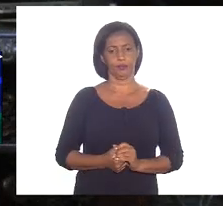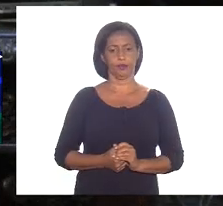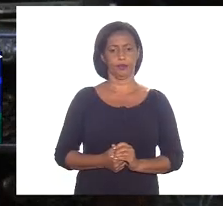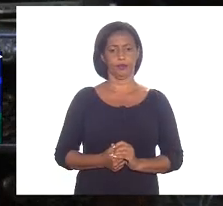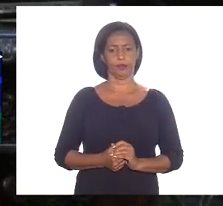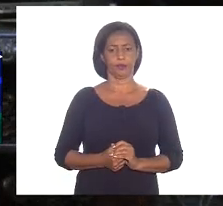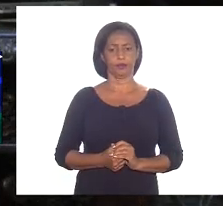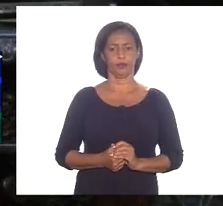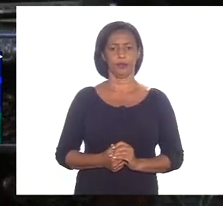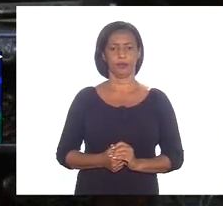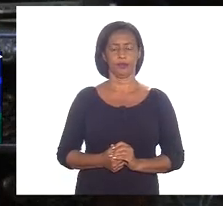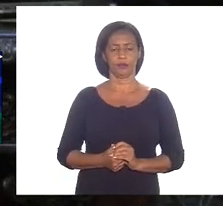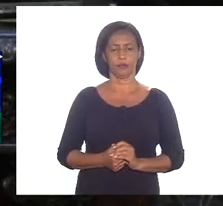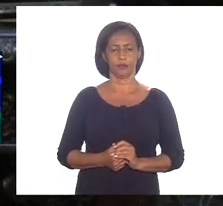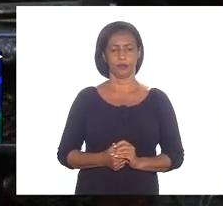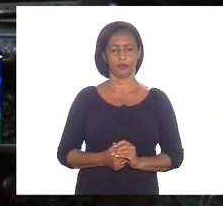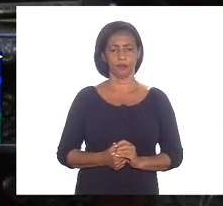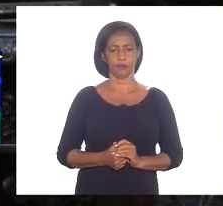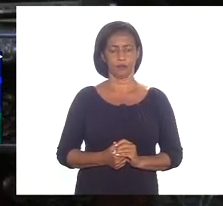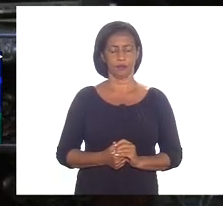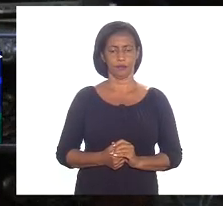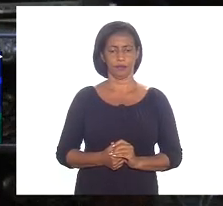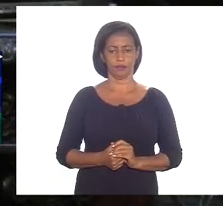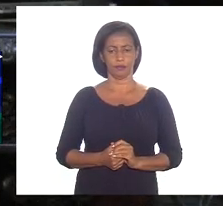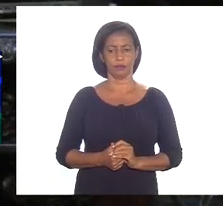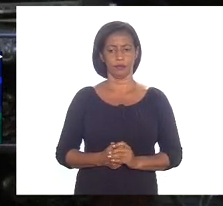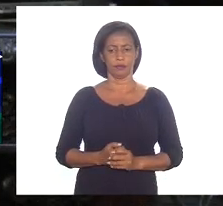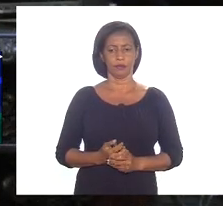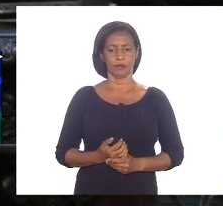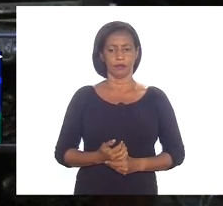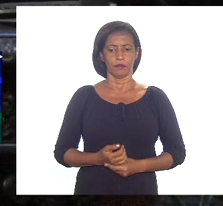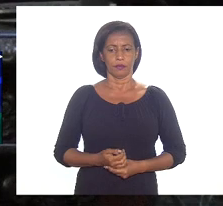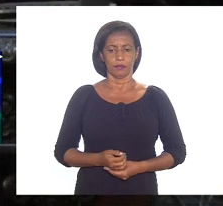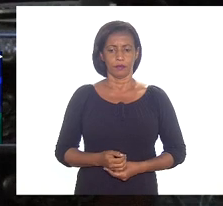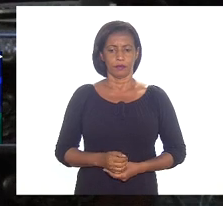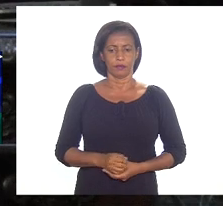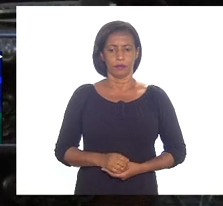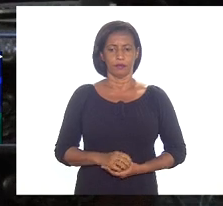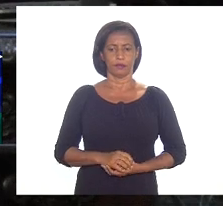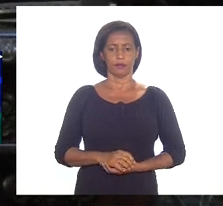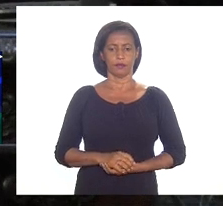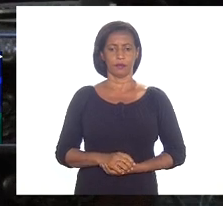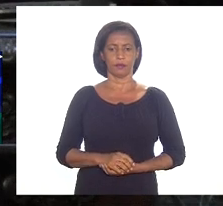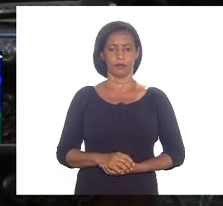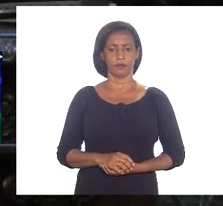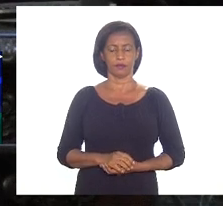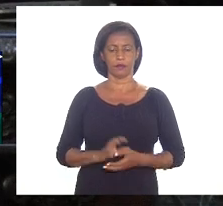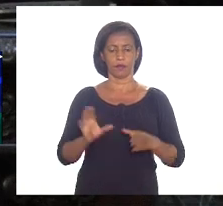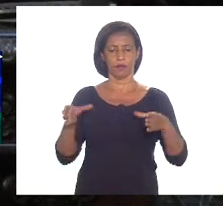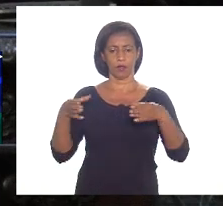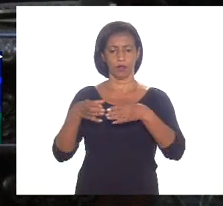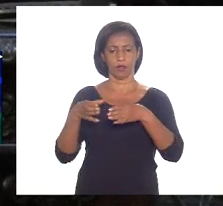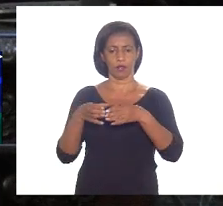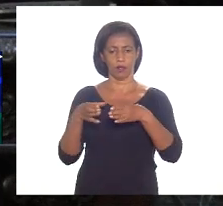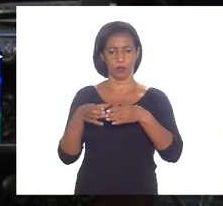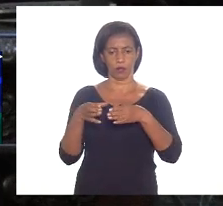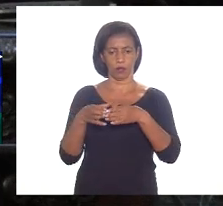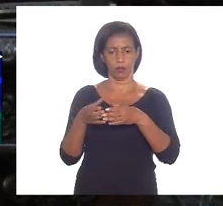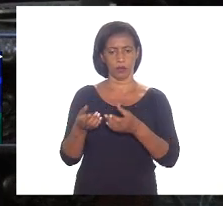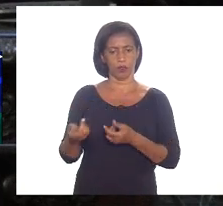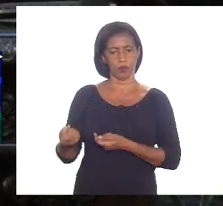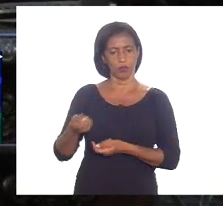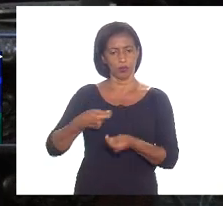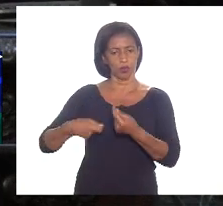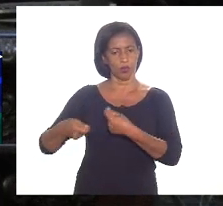e dá o final Deputado a Dani A É verdade 19 pela comissão de orçamento Deputado Márcio